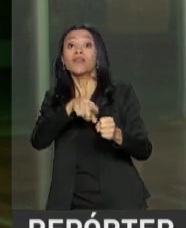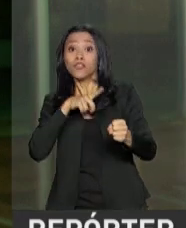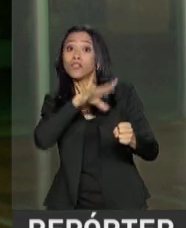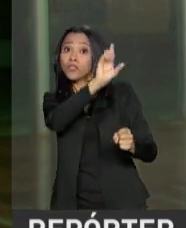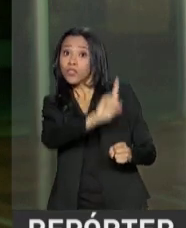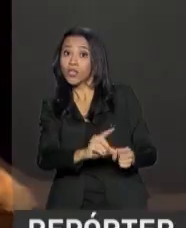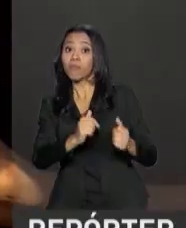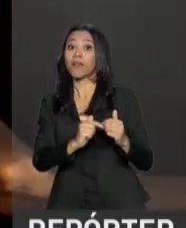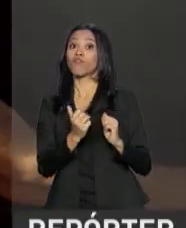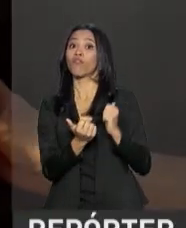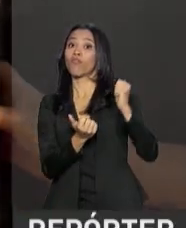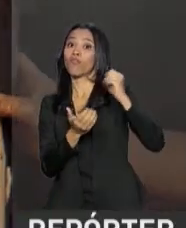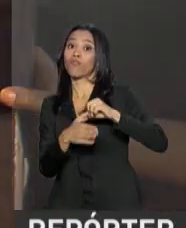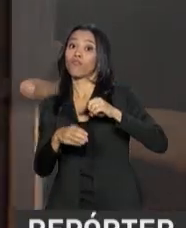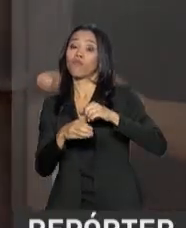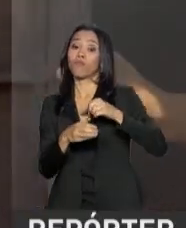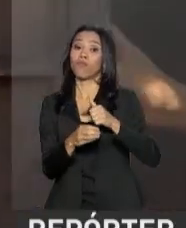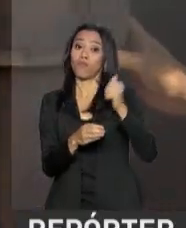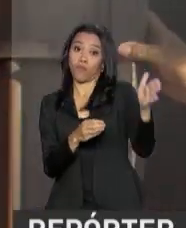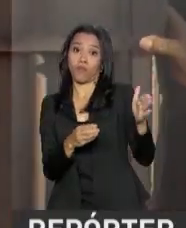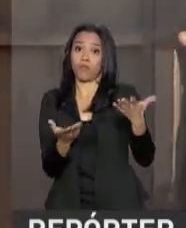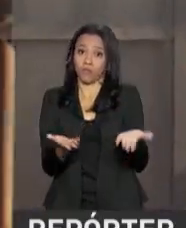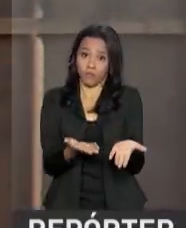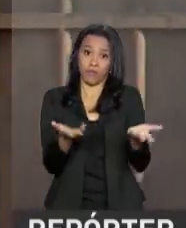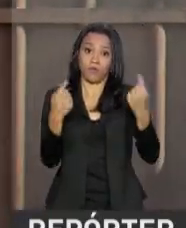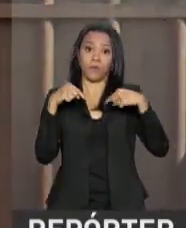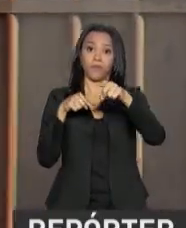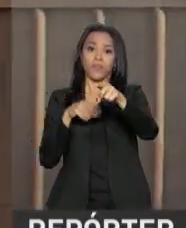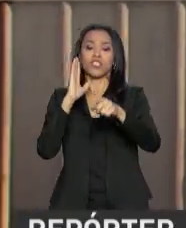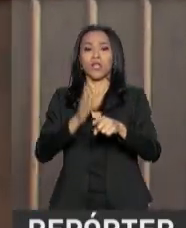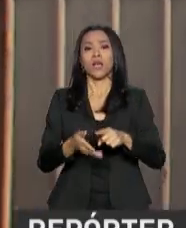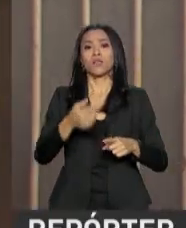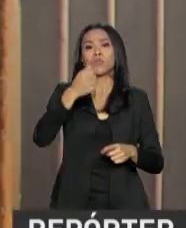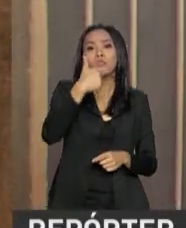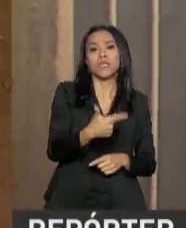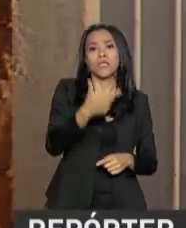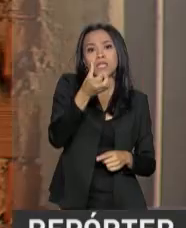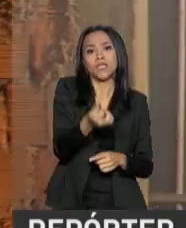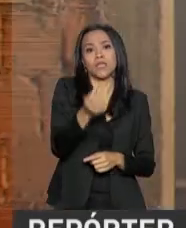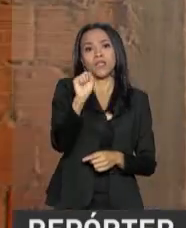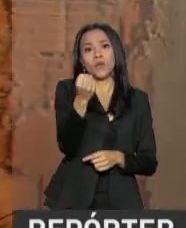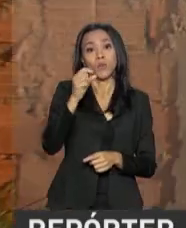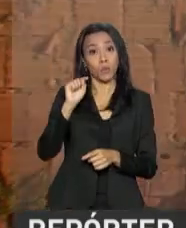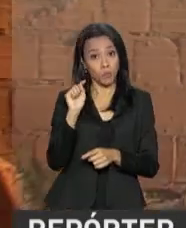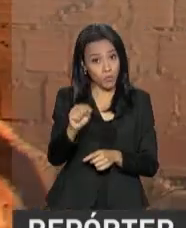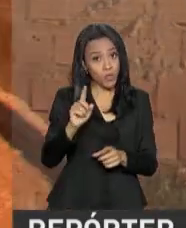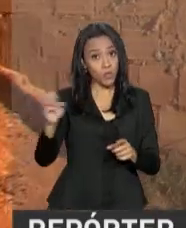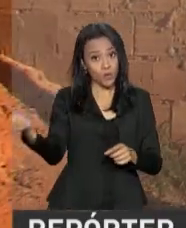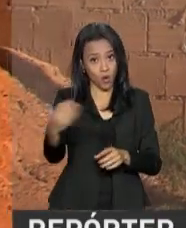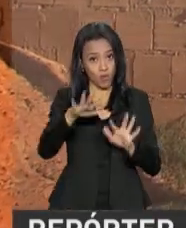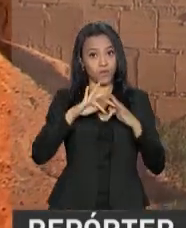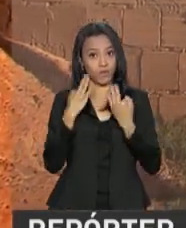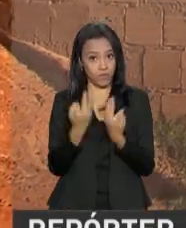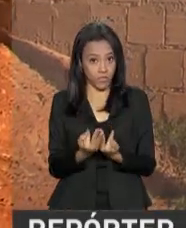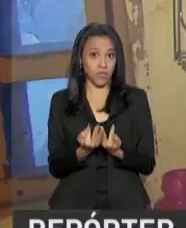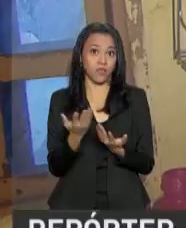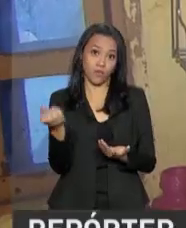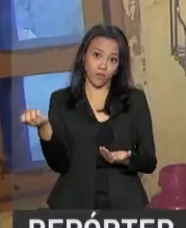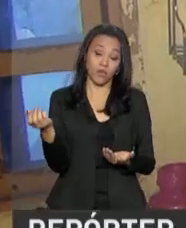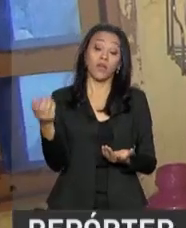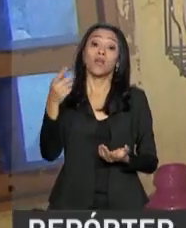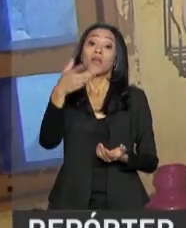fora do programa em abril foram incluídas mais de 268 mil novas famílias no programa ea fila de espera